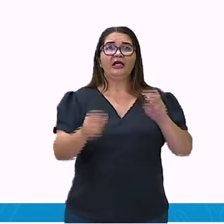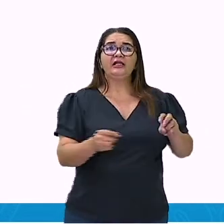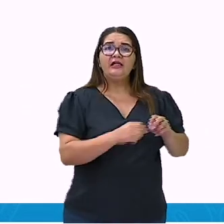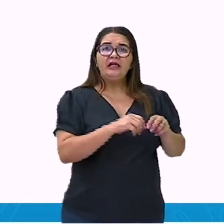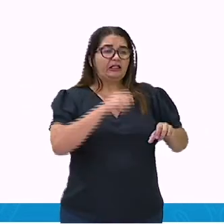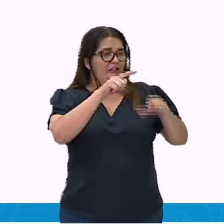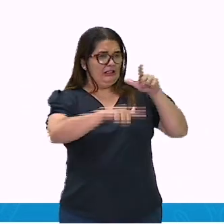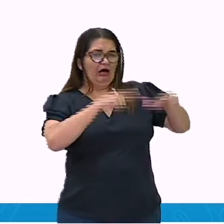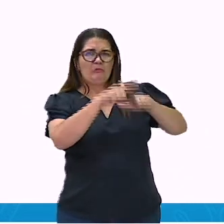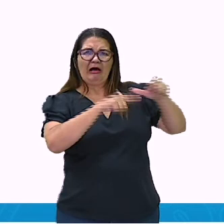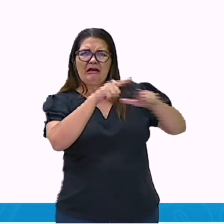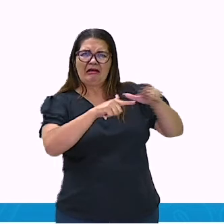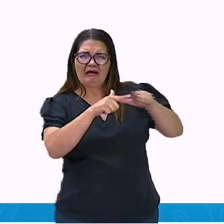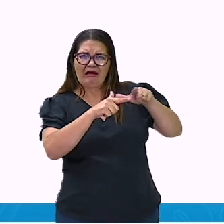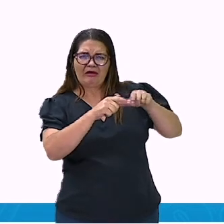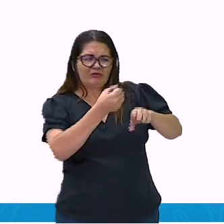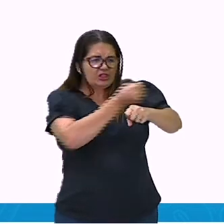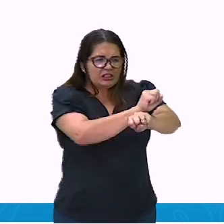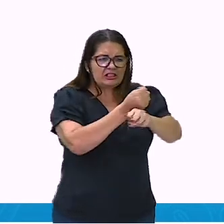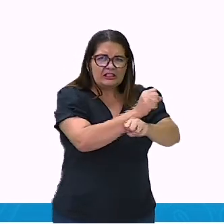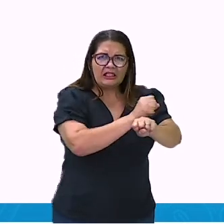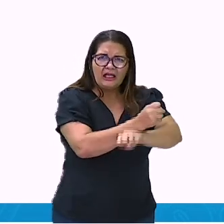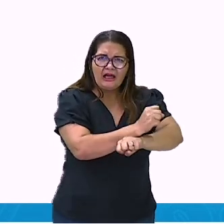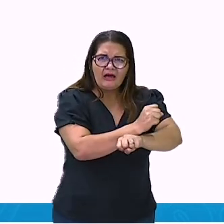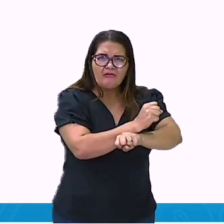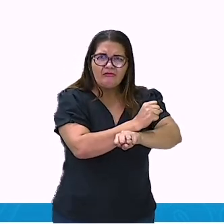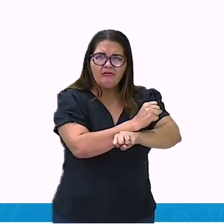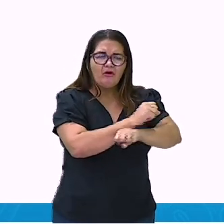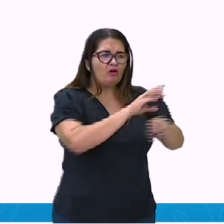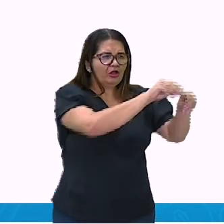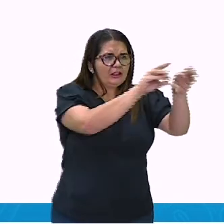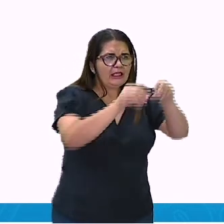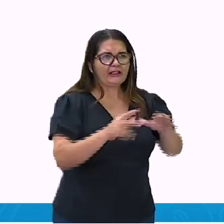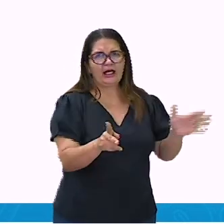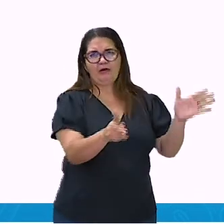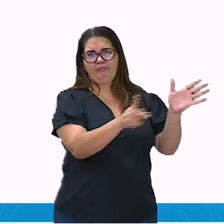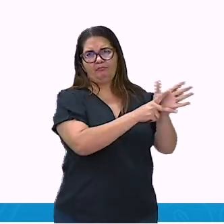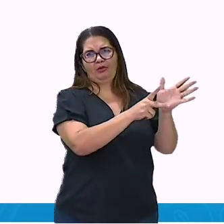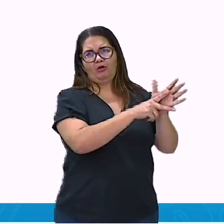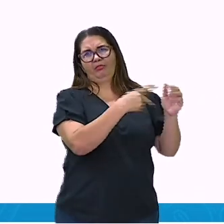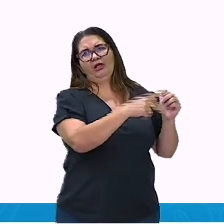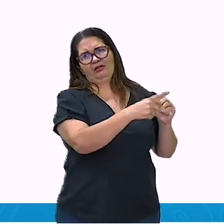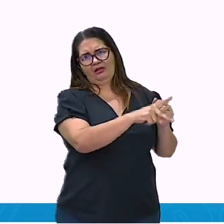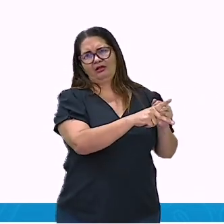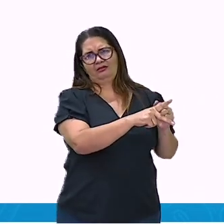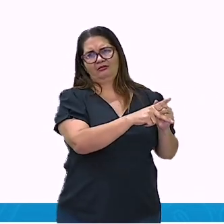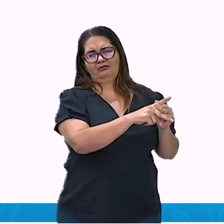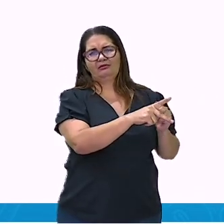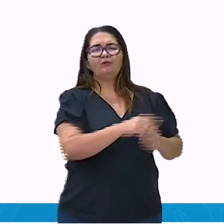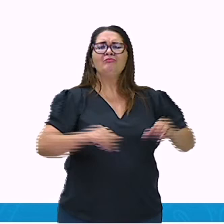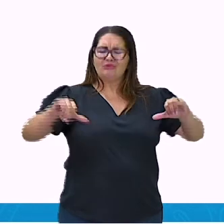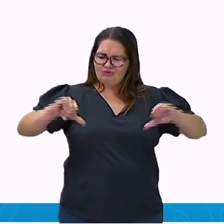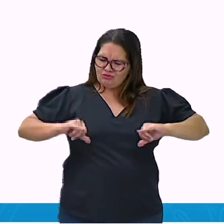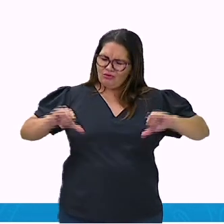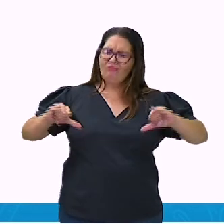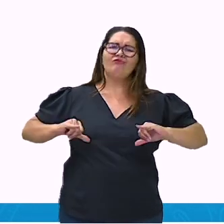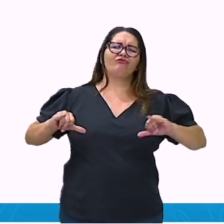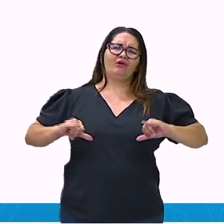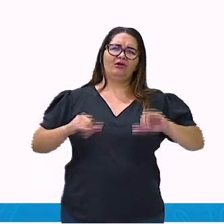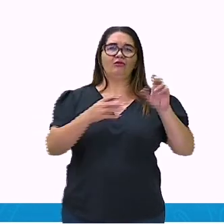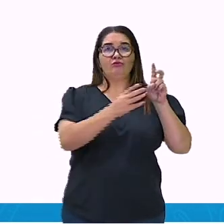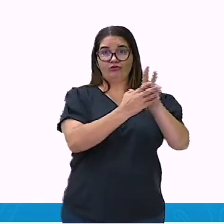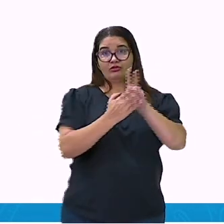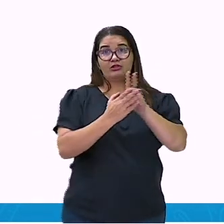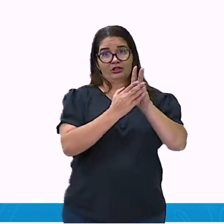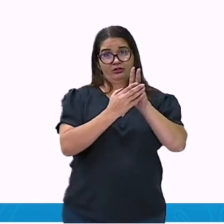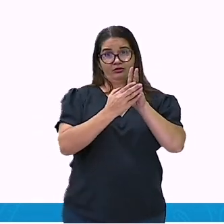terra que por direito já era, as terras que já eram deles. E aqui,